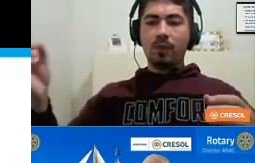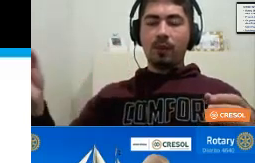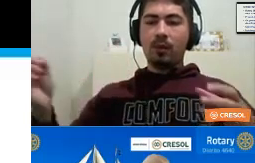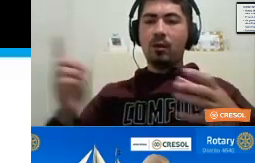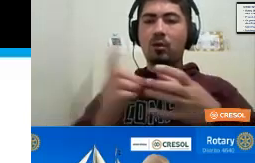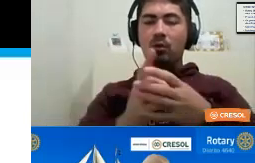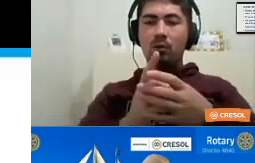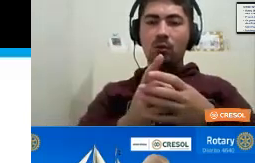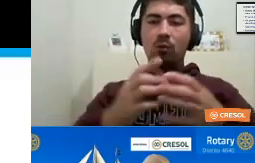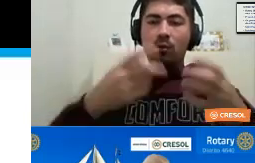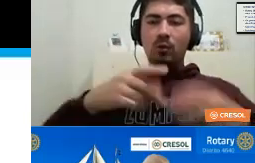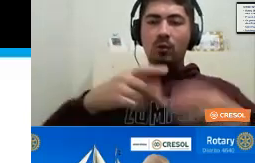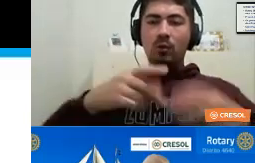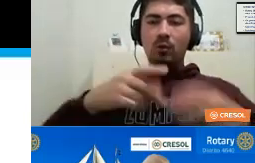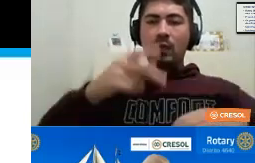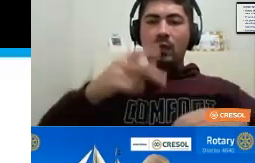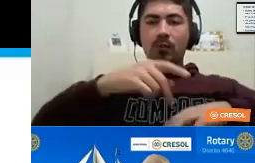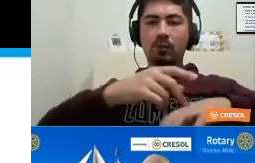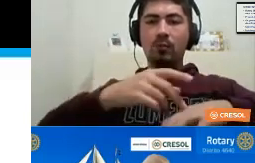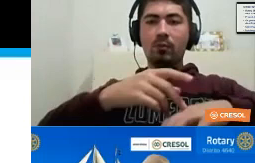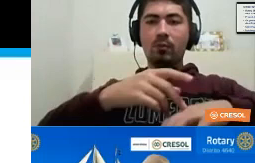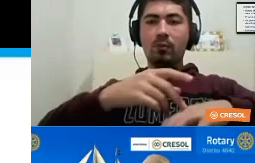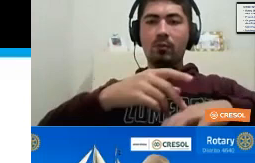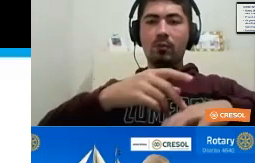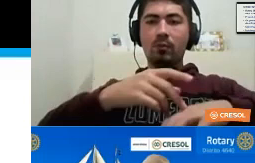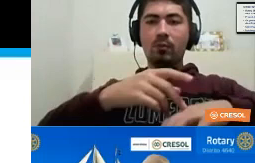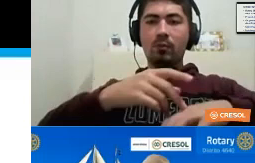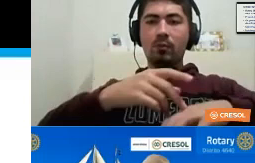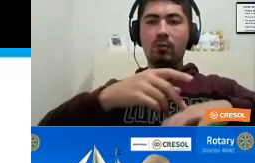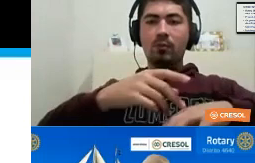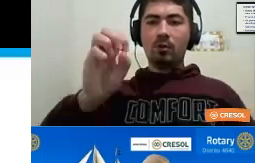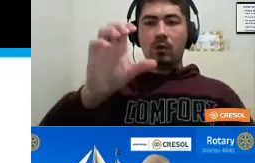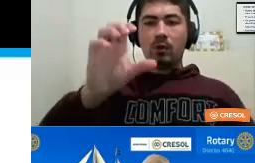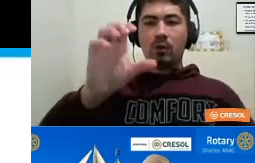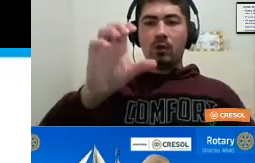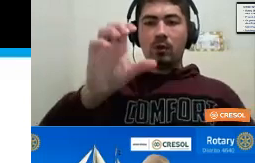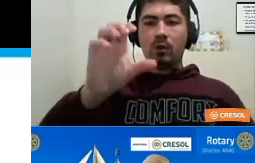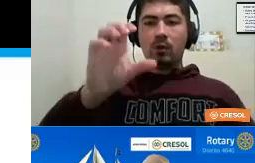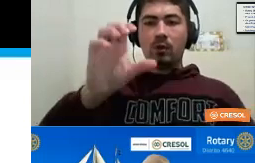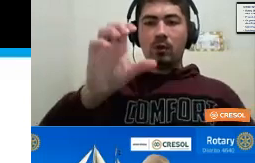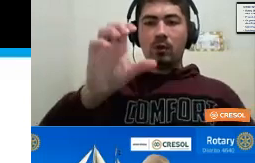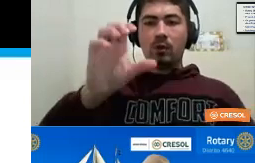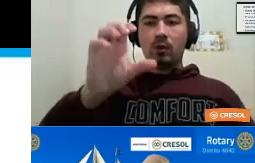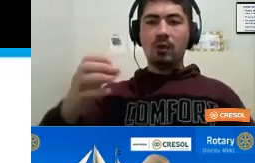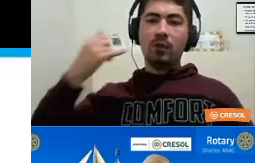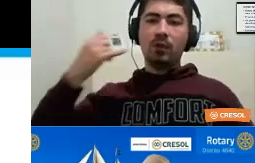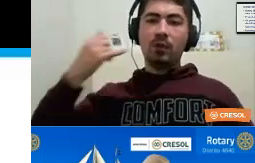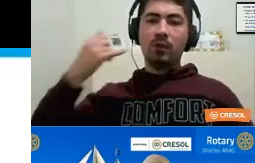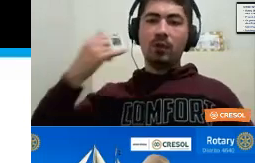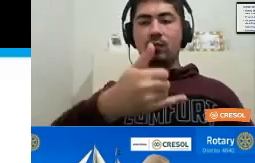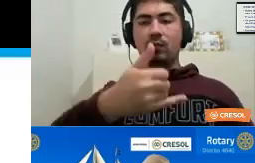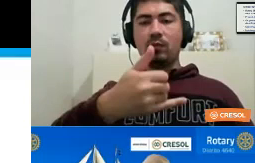de vocês no Showcase e gostar, ele vai fazer contato. Da mesma forma, os clubes que já tiveram seus projetos